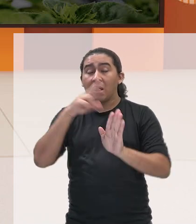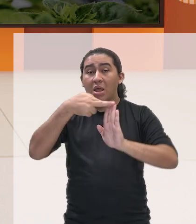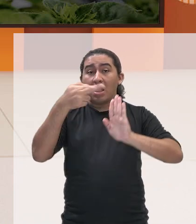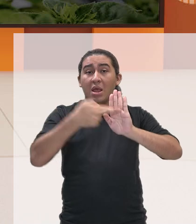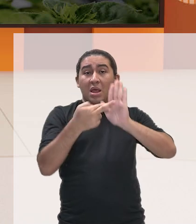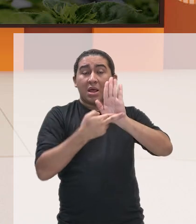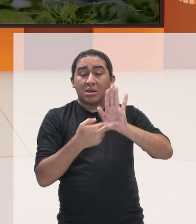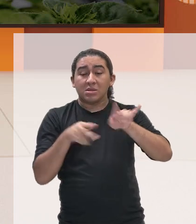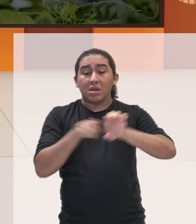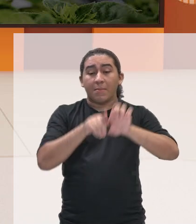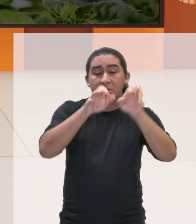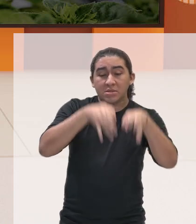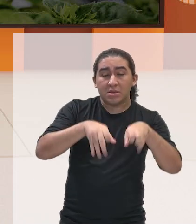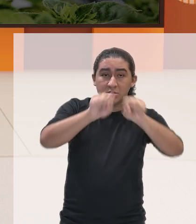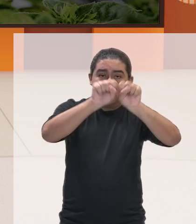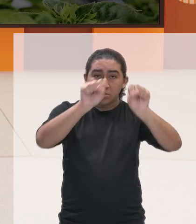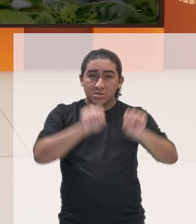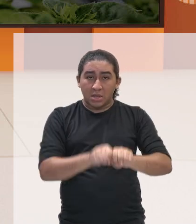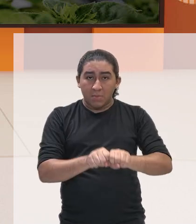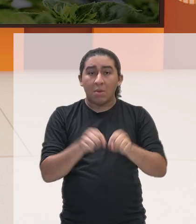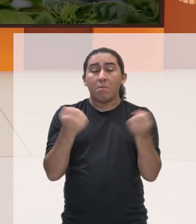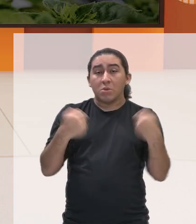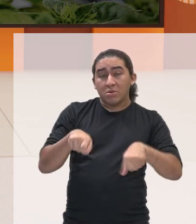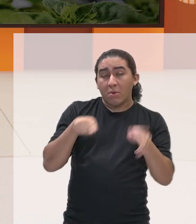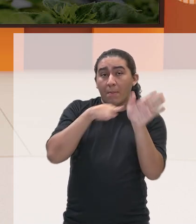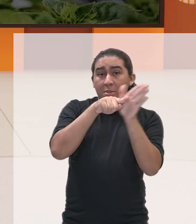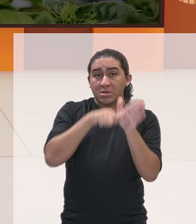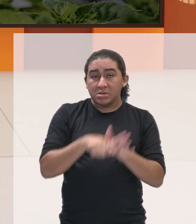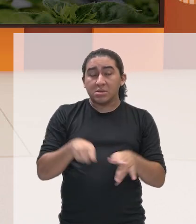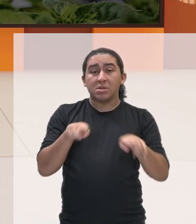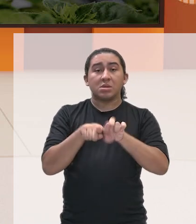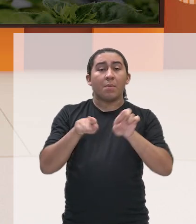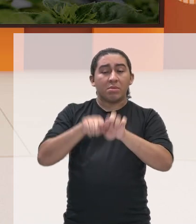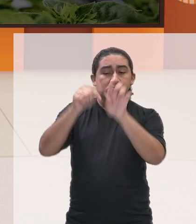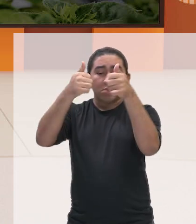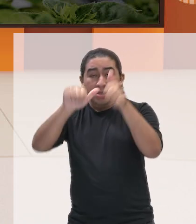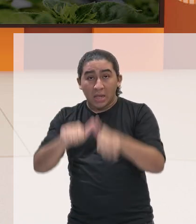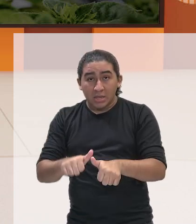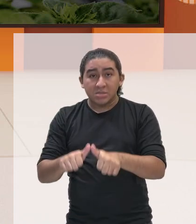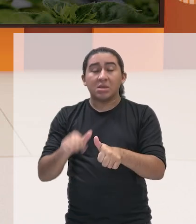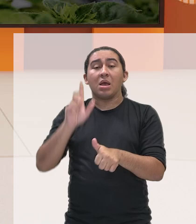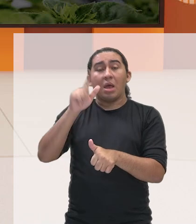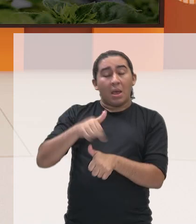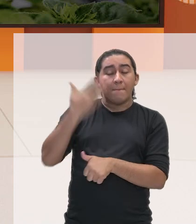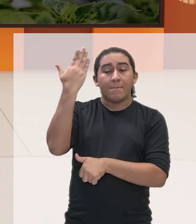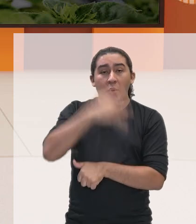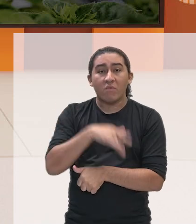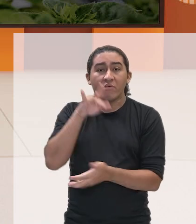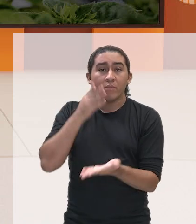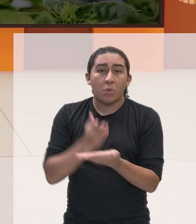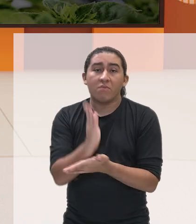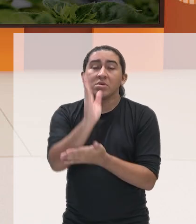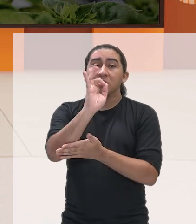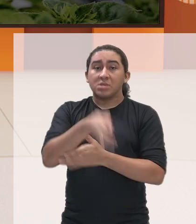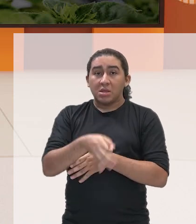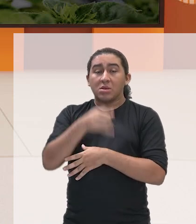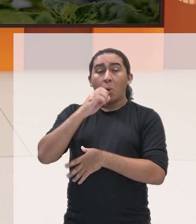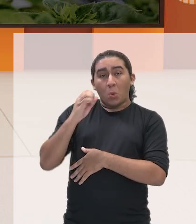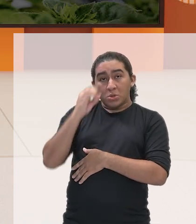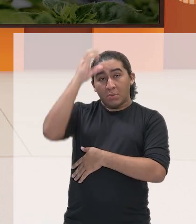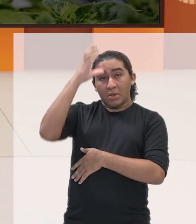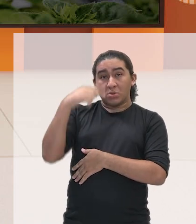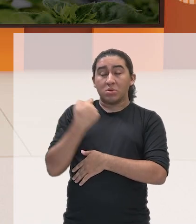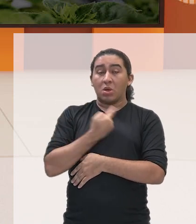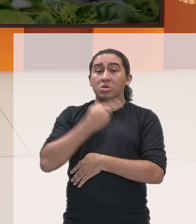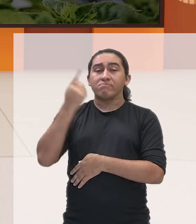e critérios sistemáticos de investigação e de verificação constituem a forma de conhecimento que